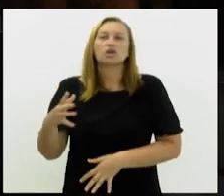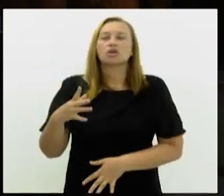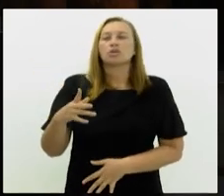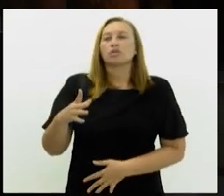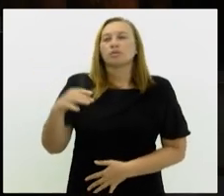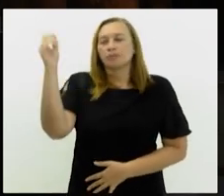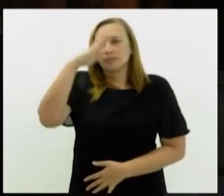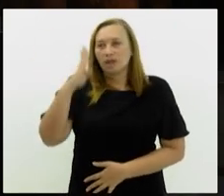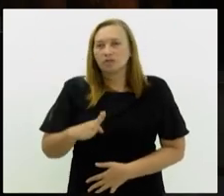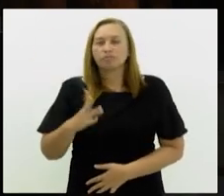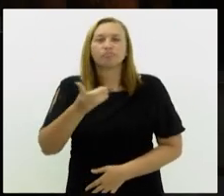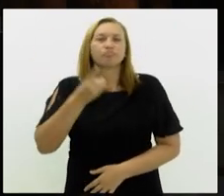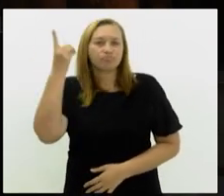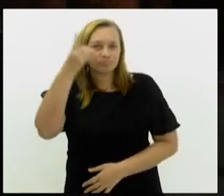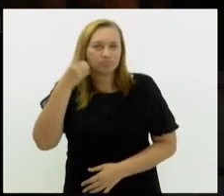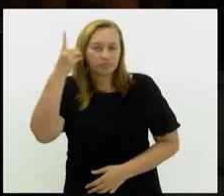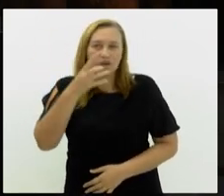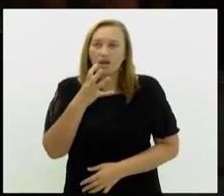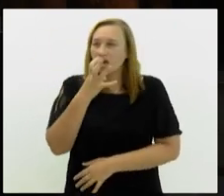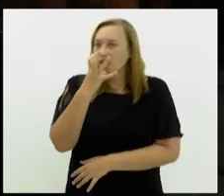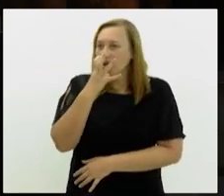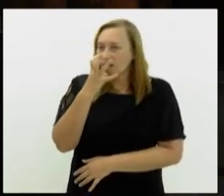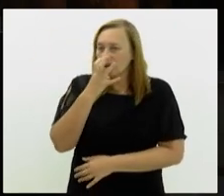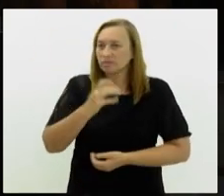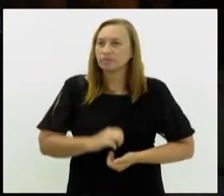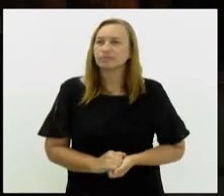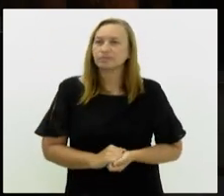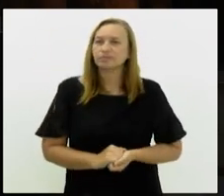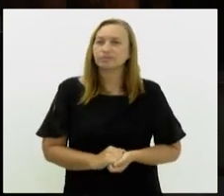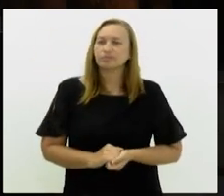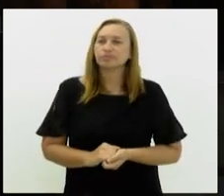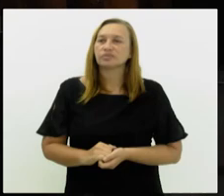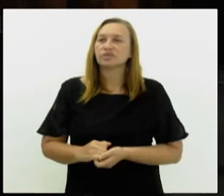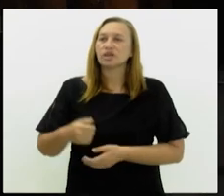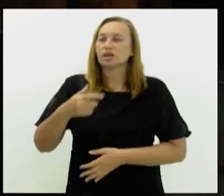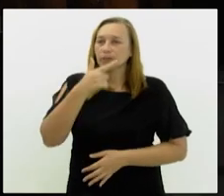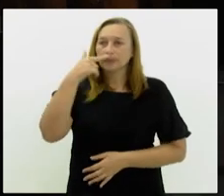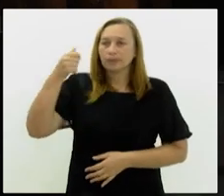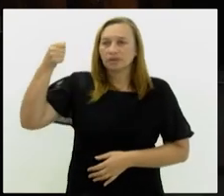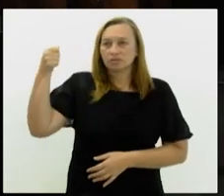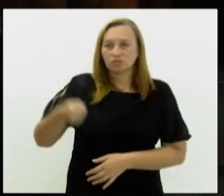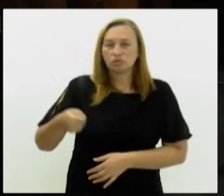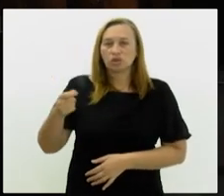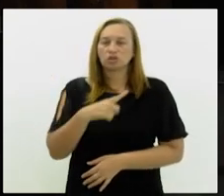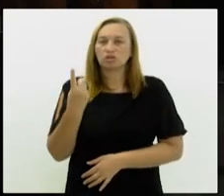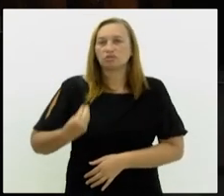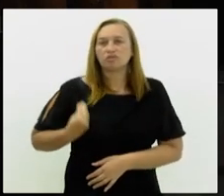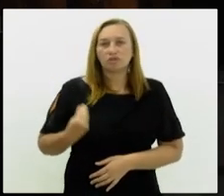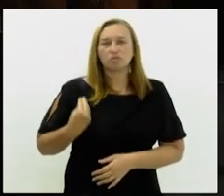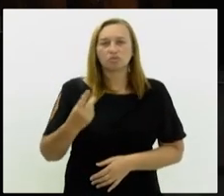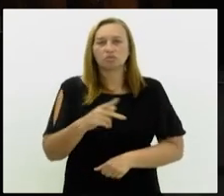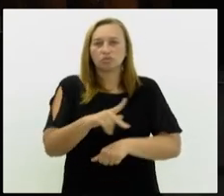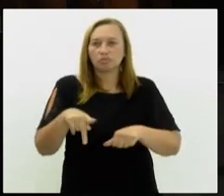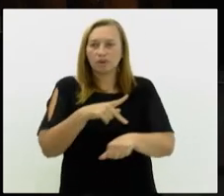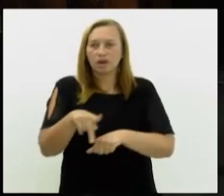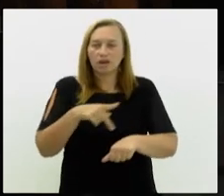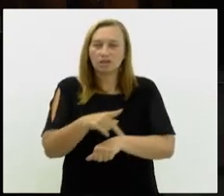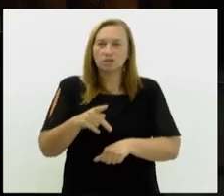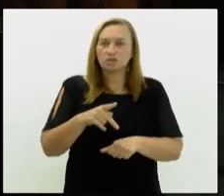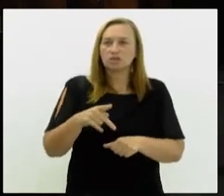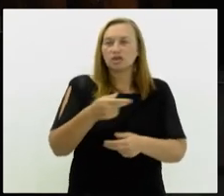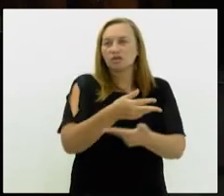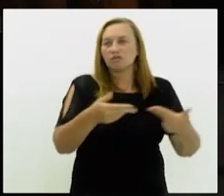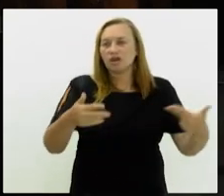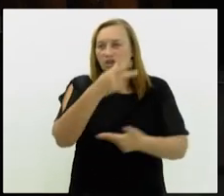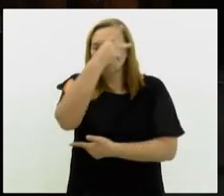são admiradores do processo de ditadura civil-militar que a gente viveu no nosso país, que matou centenas de